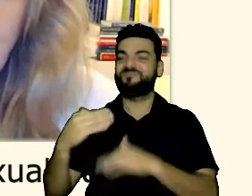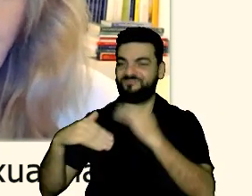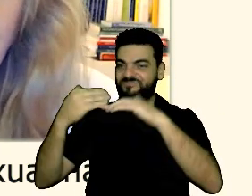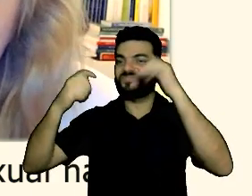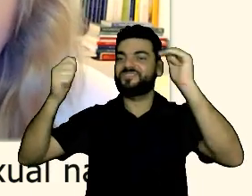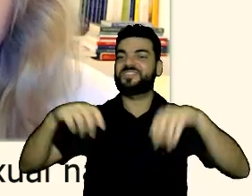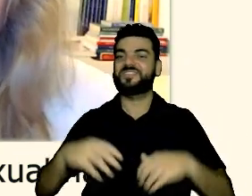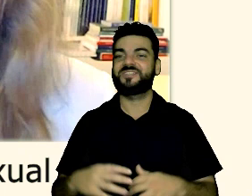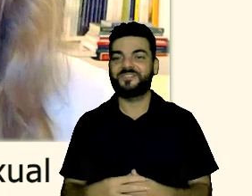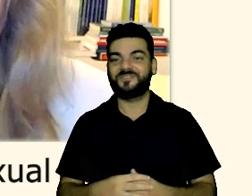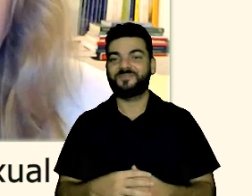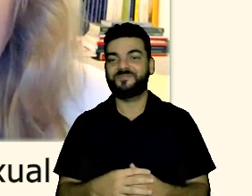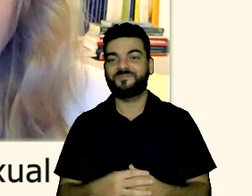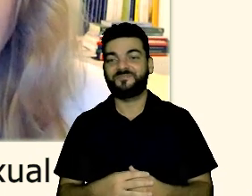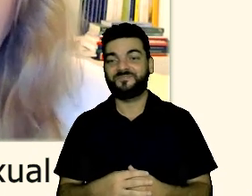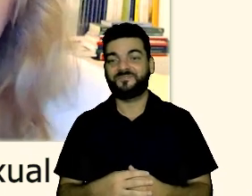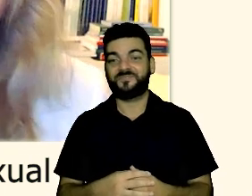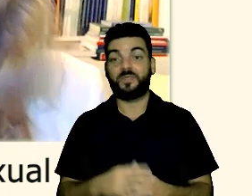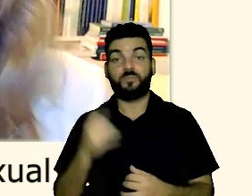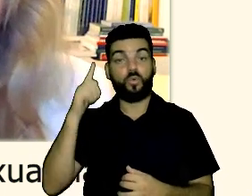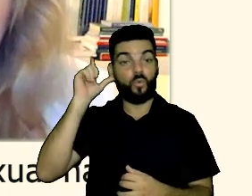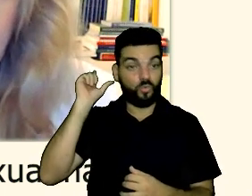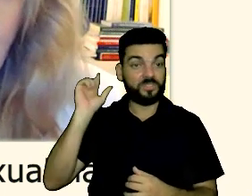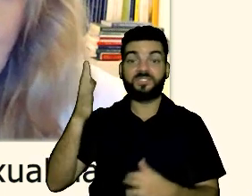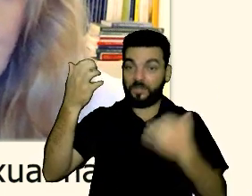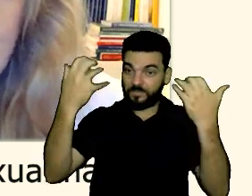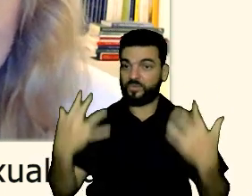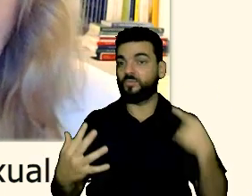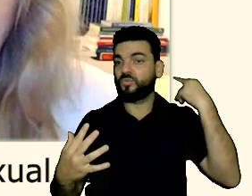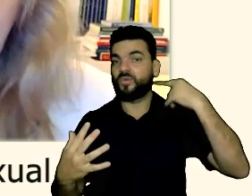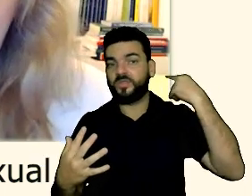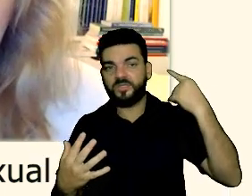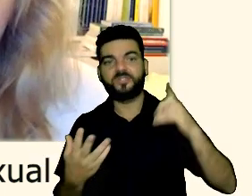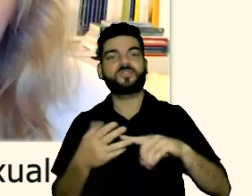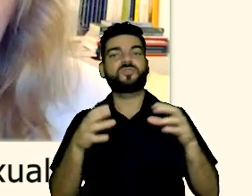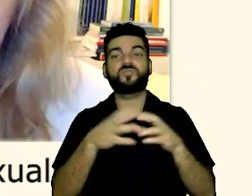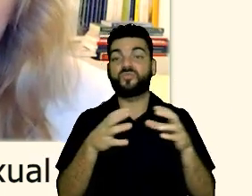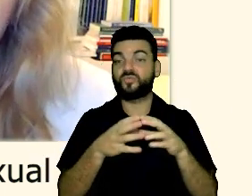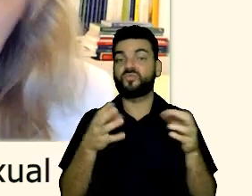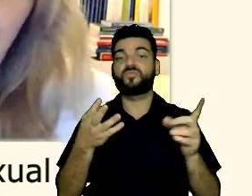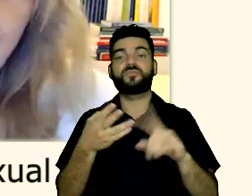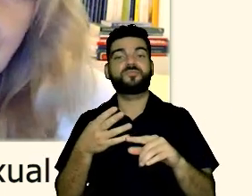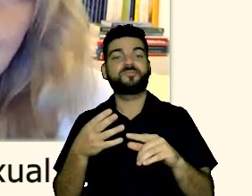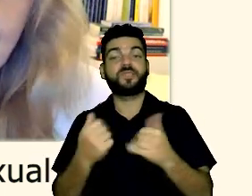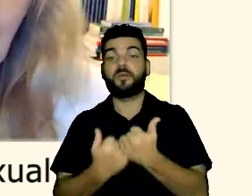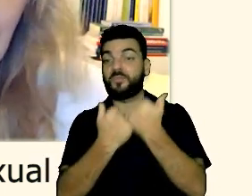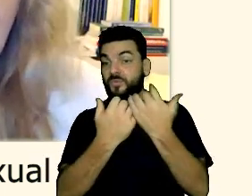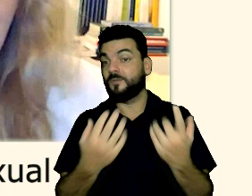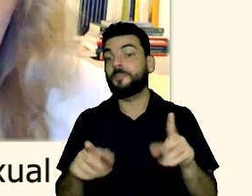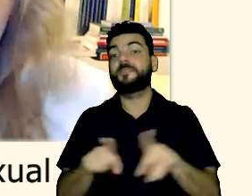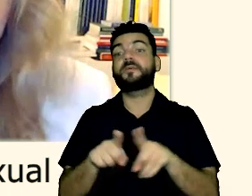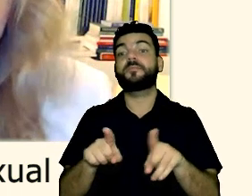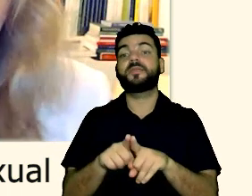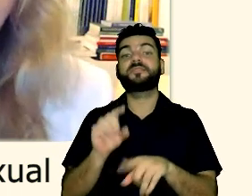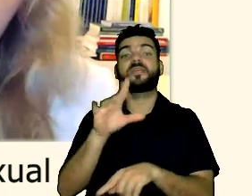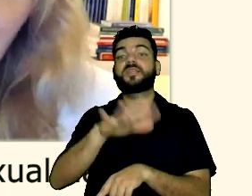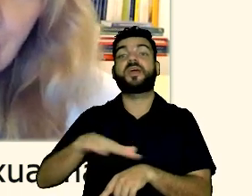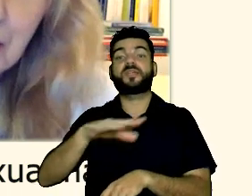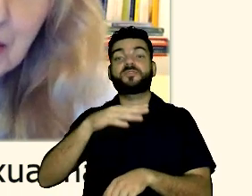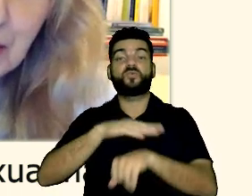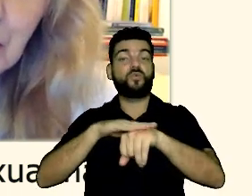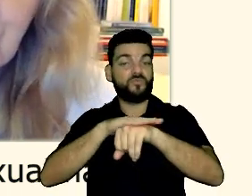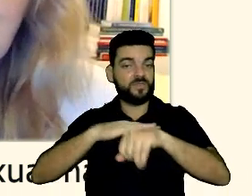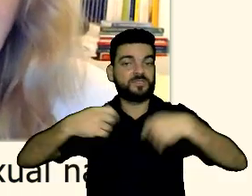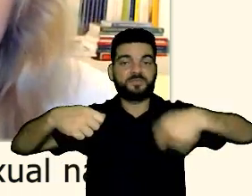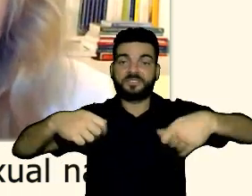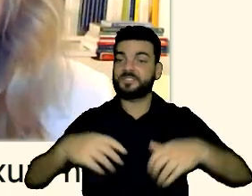trabalho do seu colega, do seu líder ou liderado. Então, é bem interessante porque ele evolui, esses encontros evoluem.